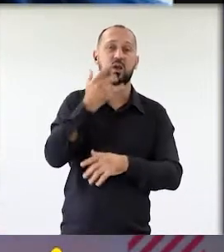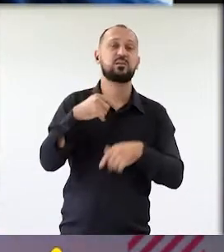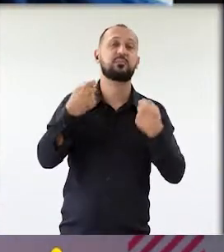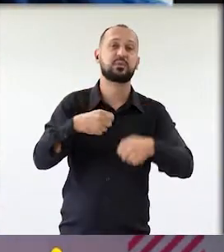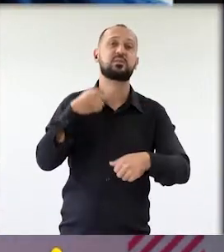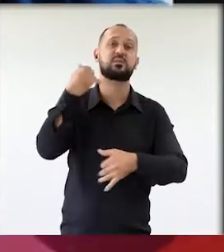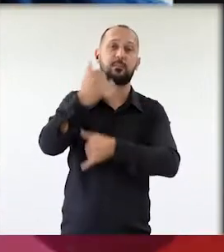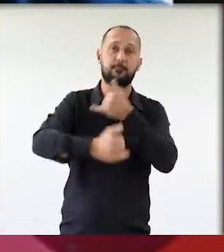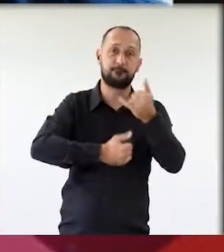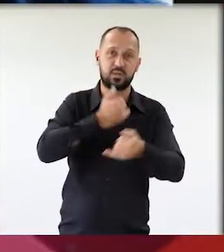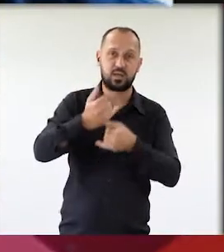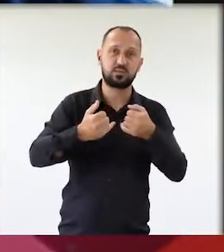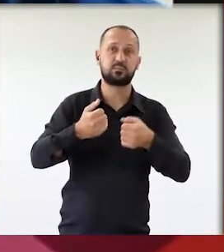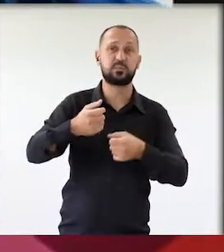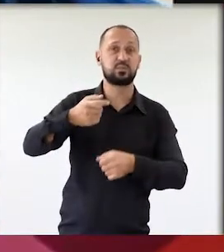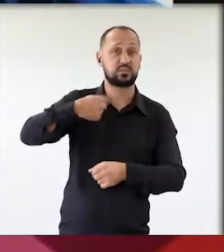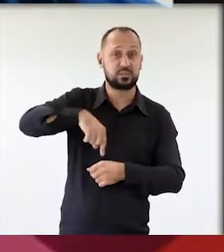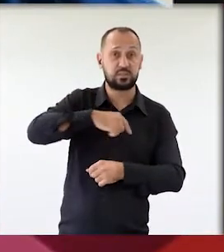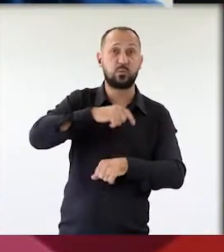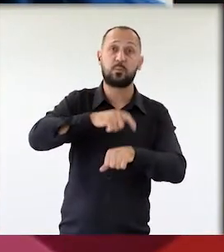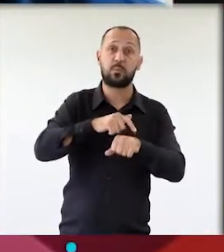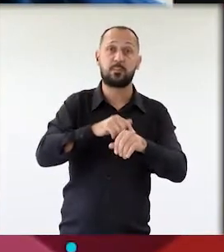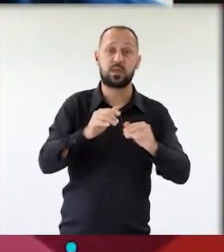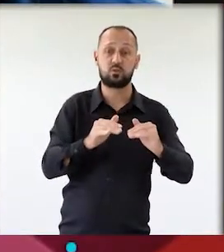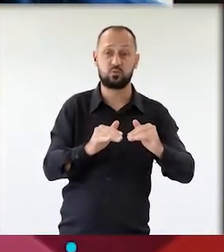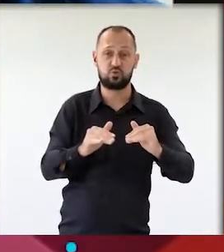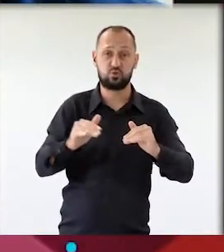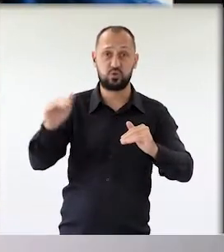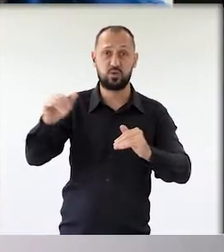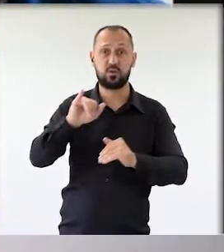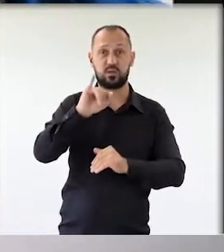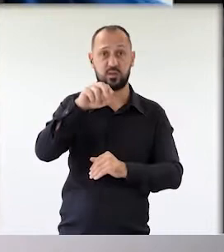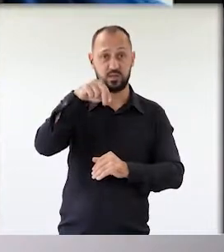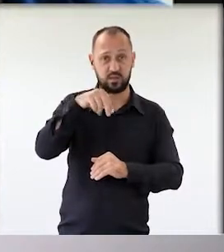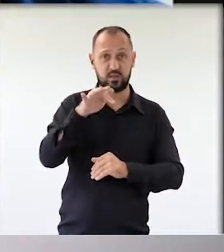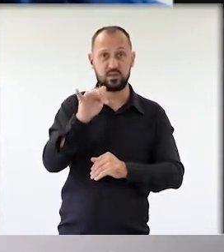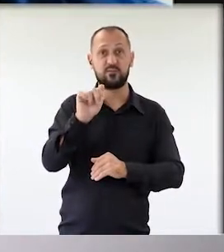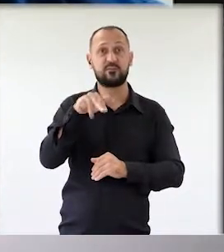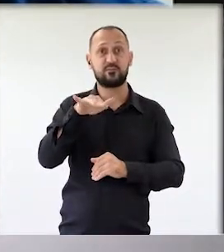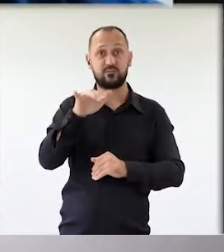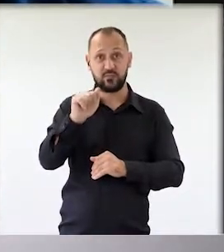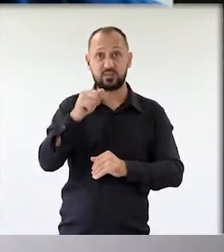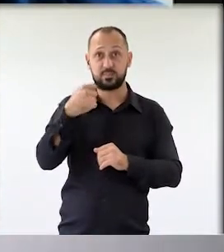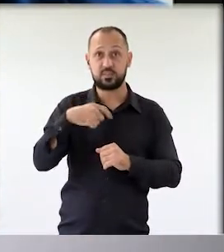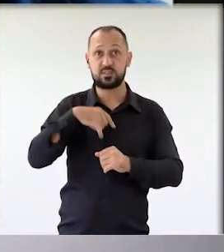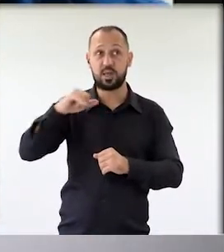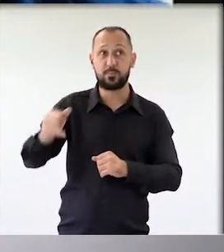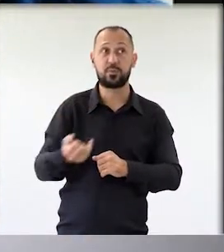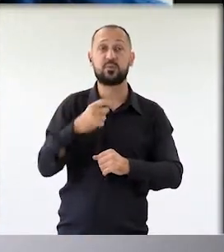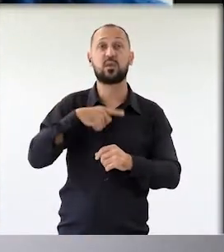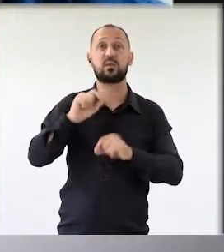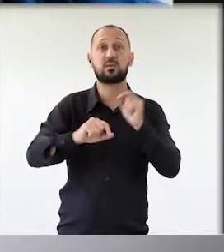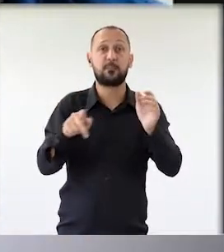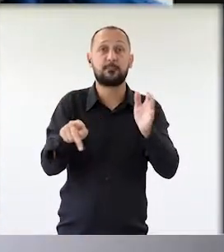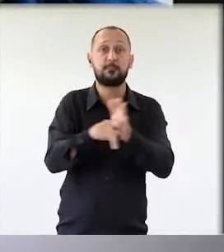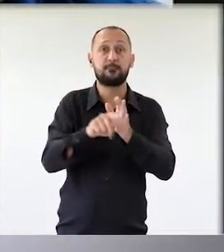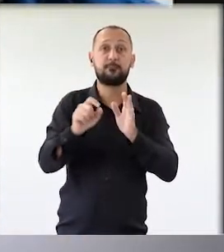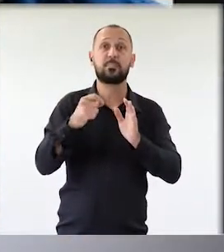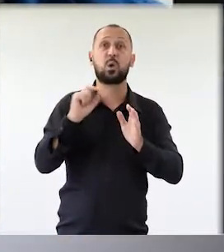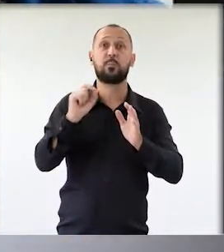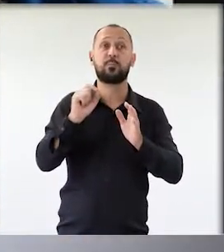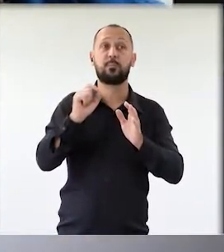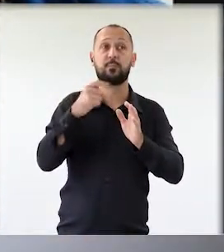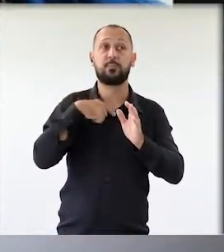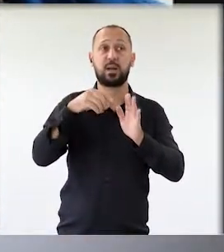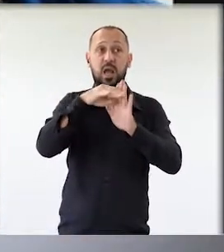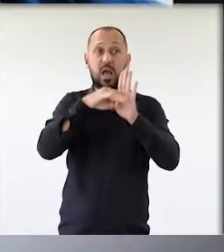criança tem que brincar, criança tem que usufruir da sua infância, né? É na infância que as principais características da personalidade